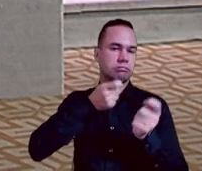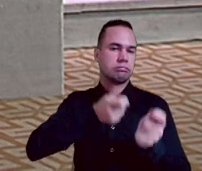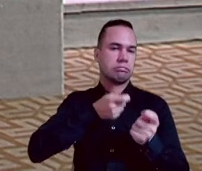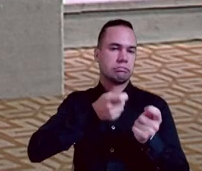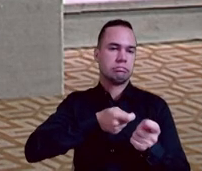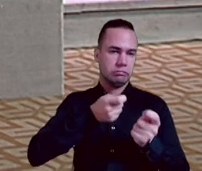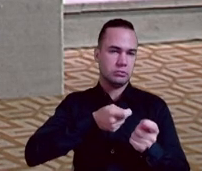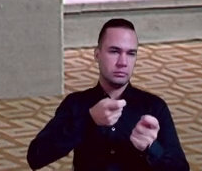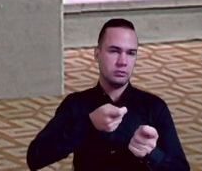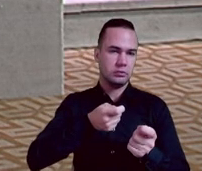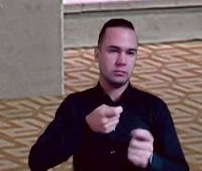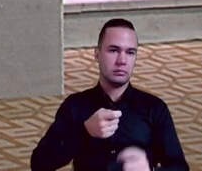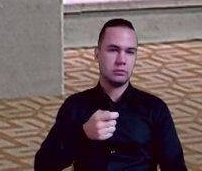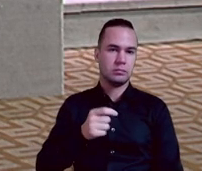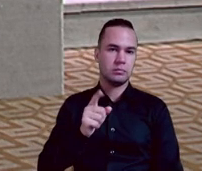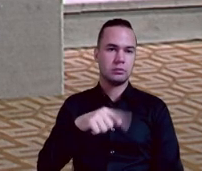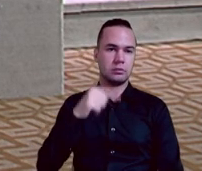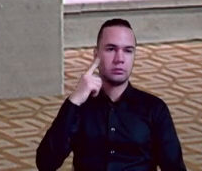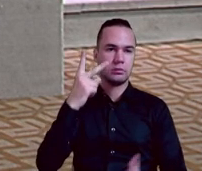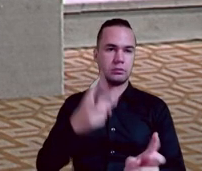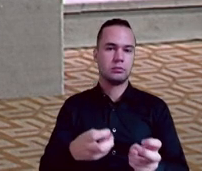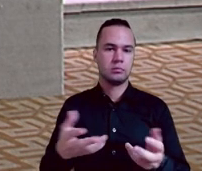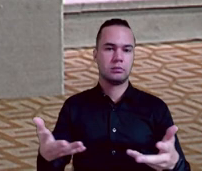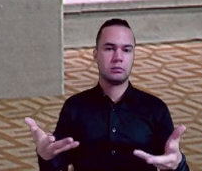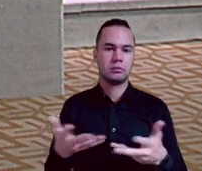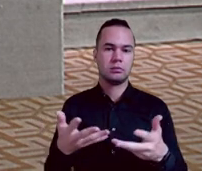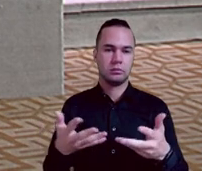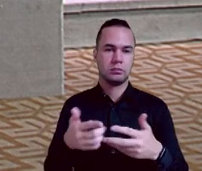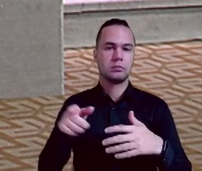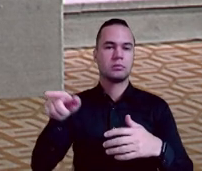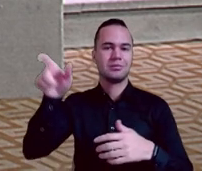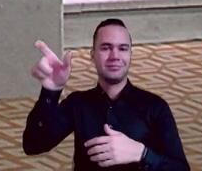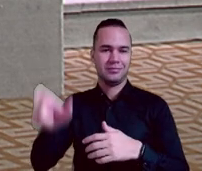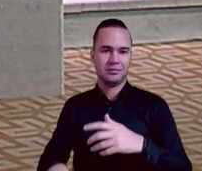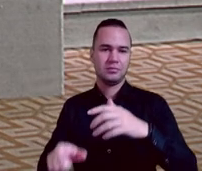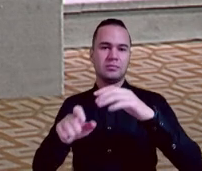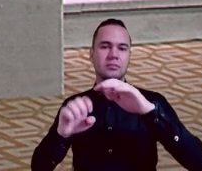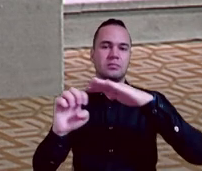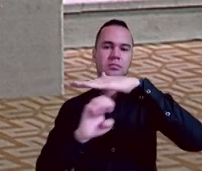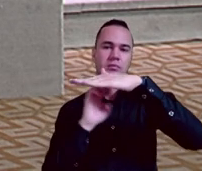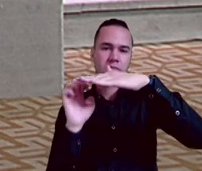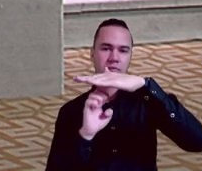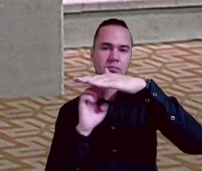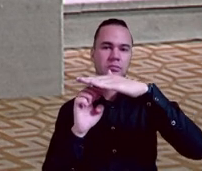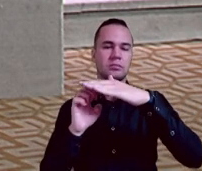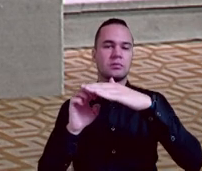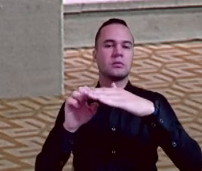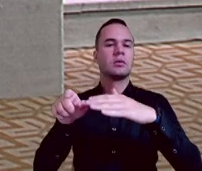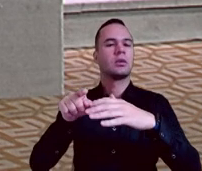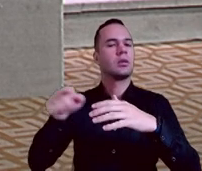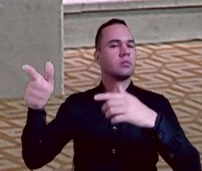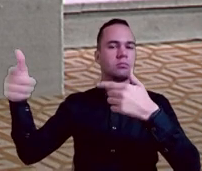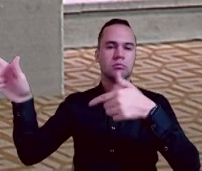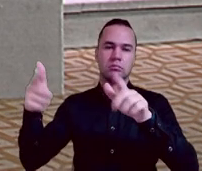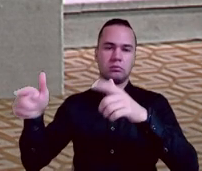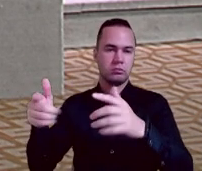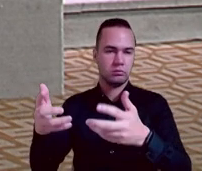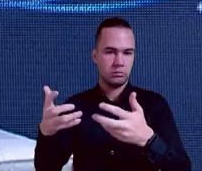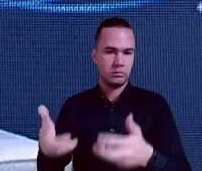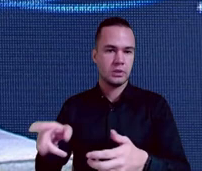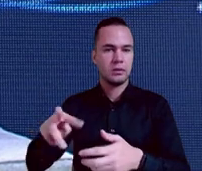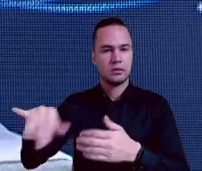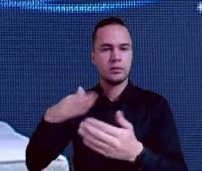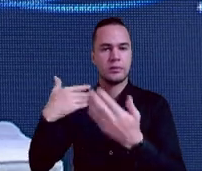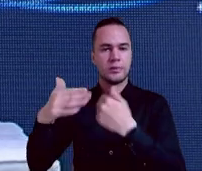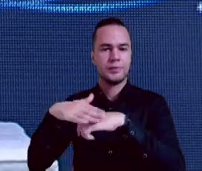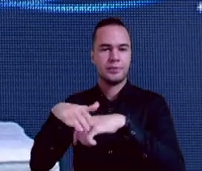o que a gente tá vendo hoje é um empreendedor que tem outros atributos que ele busca quando ele vai conversar com o investidor